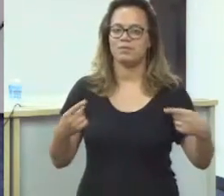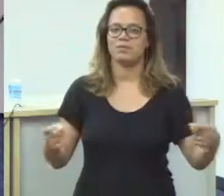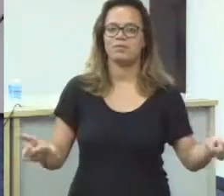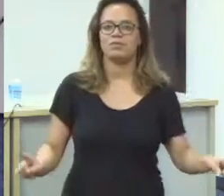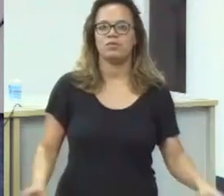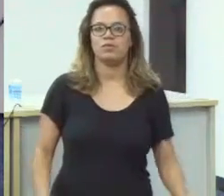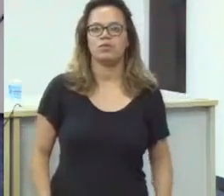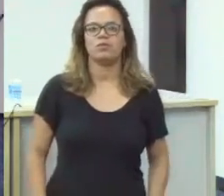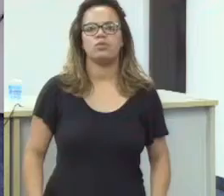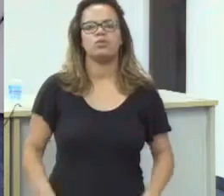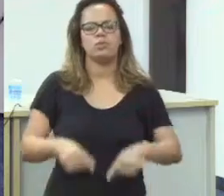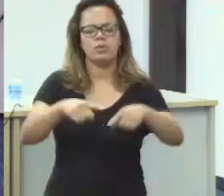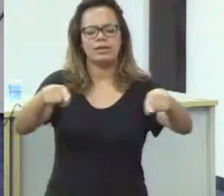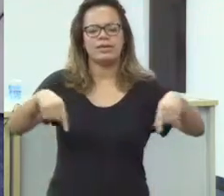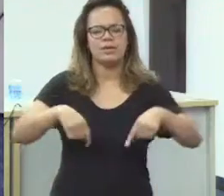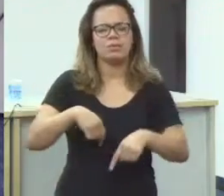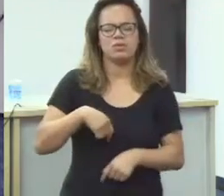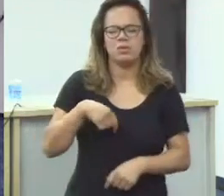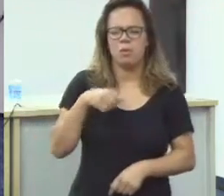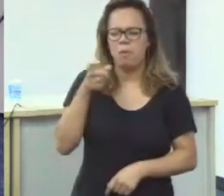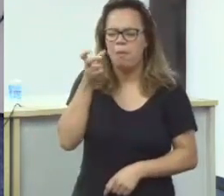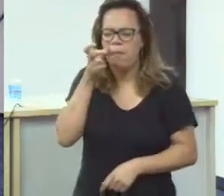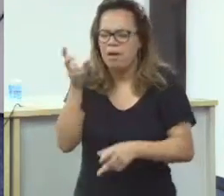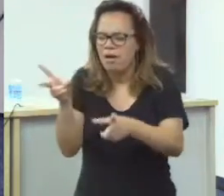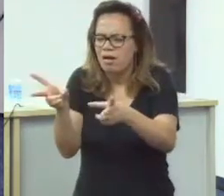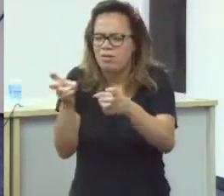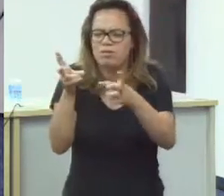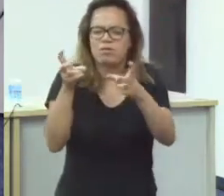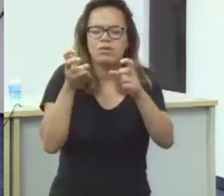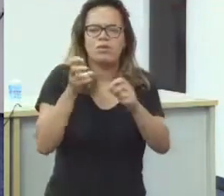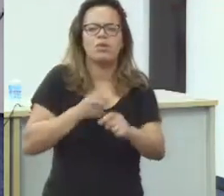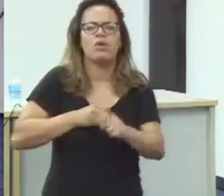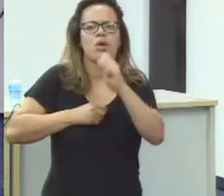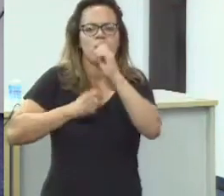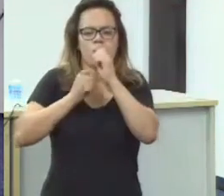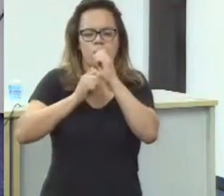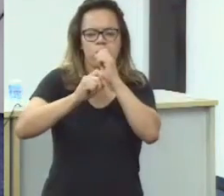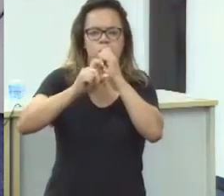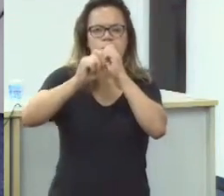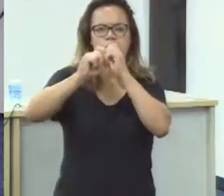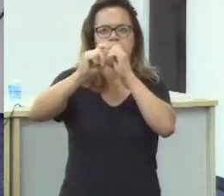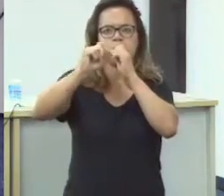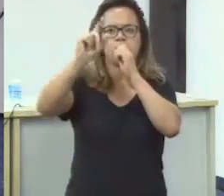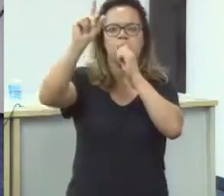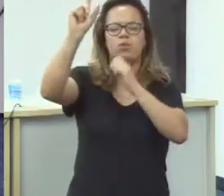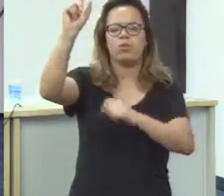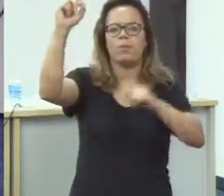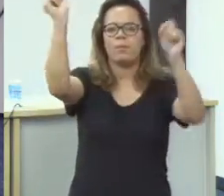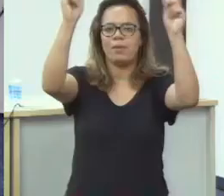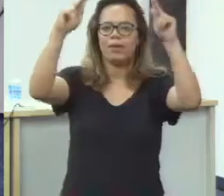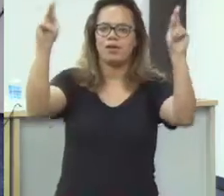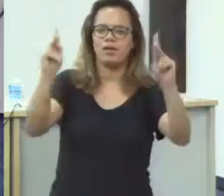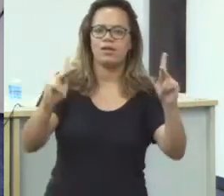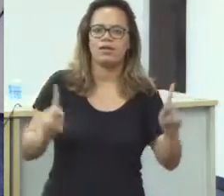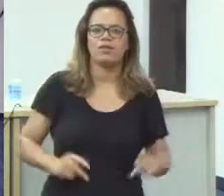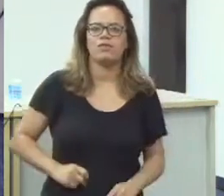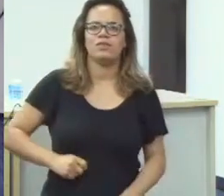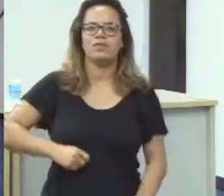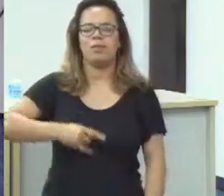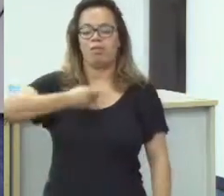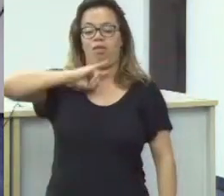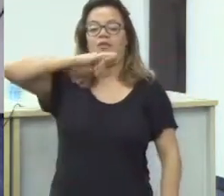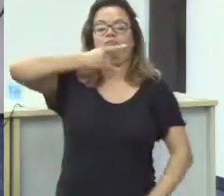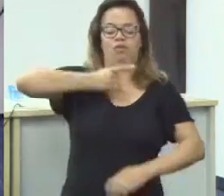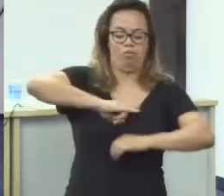Gato vadio, observa o cachimbo soprando a fumaça da paz. Pinga pro santo, marola